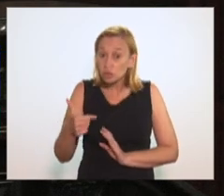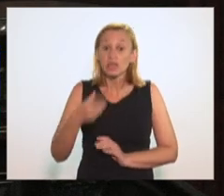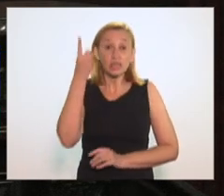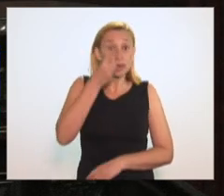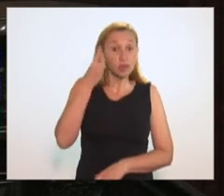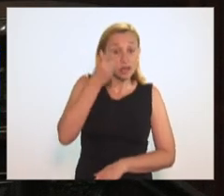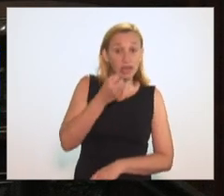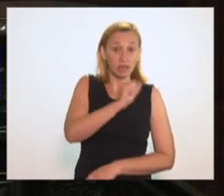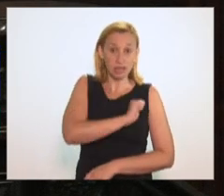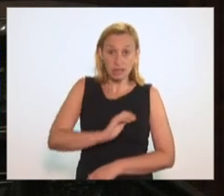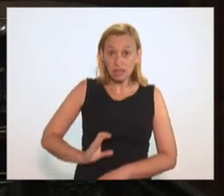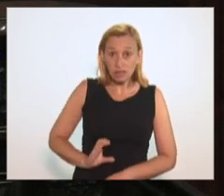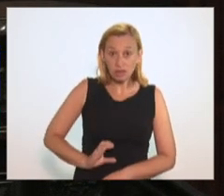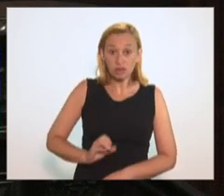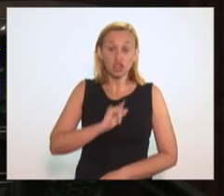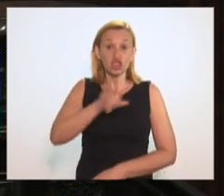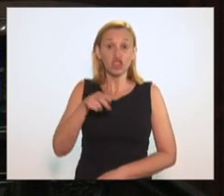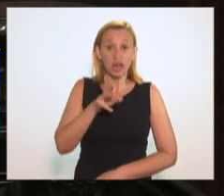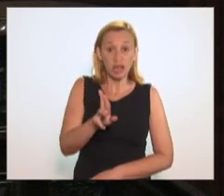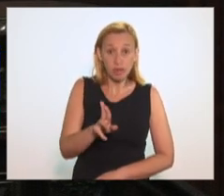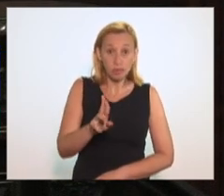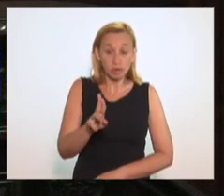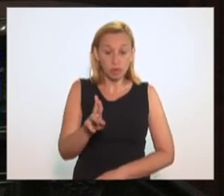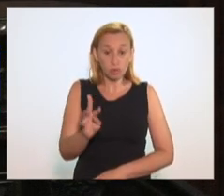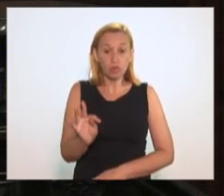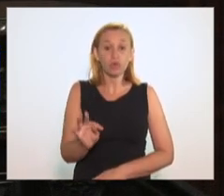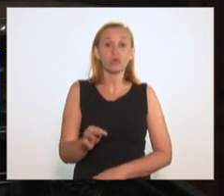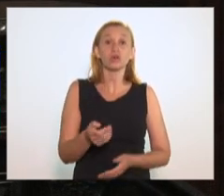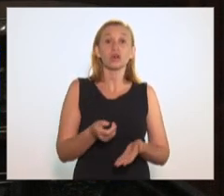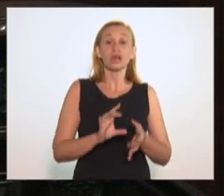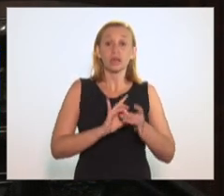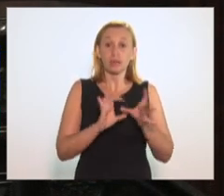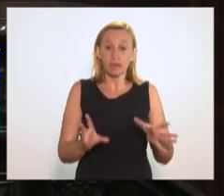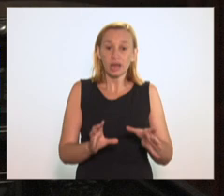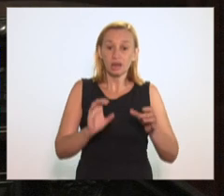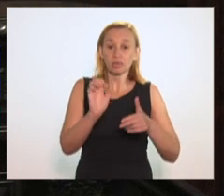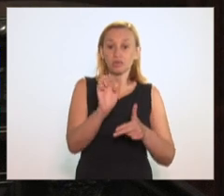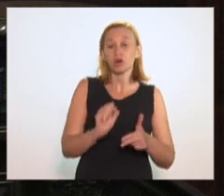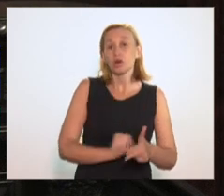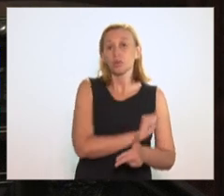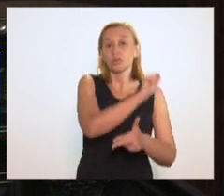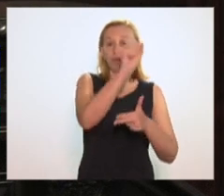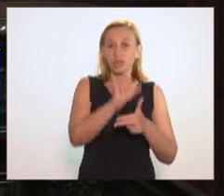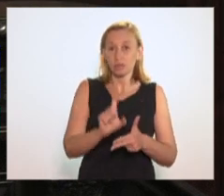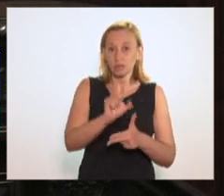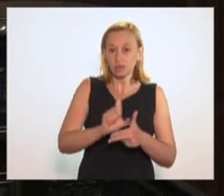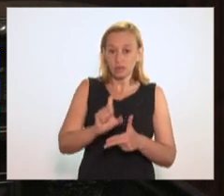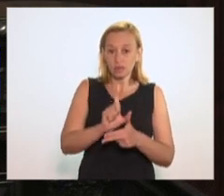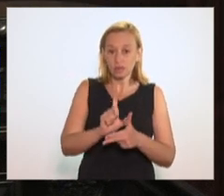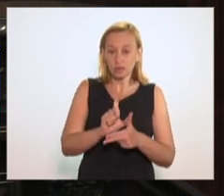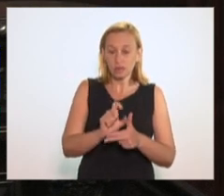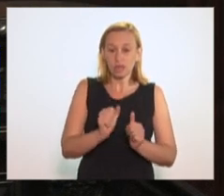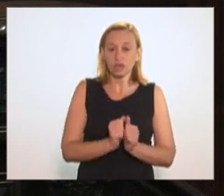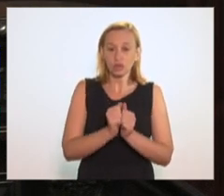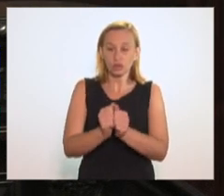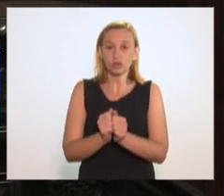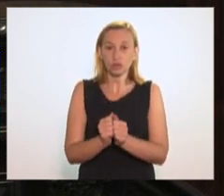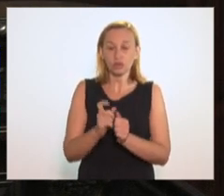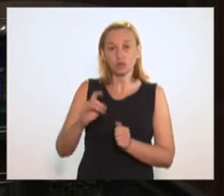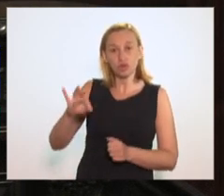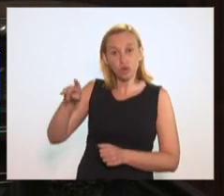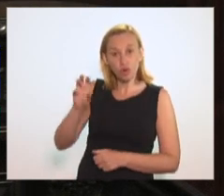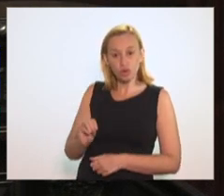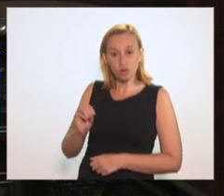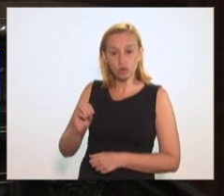deputados André Siciliano e Jair Bittencourt, que autoriza o Poder Executivo a participar de consórcios intermunicipais